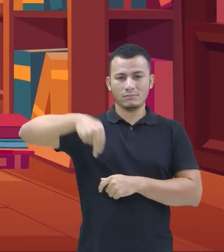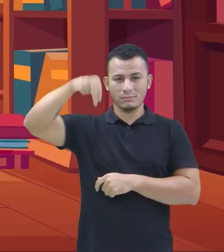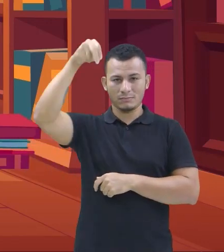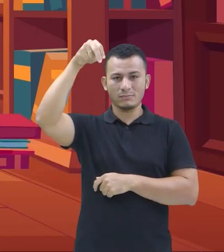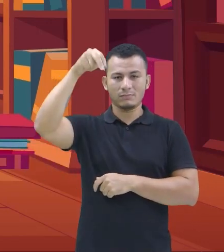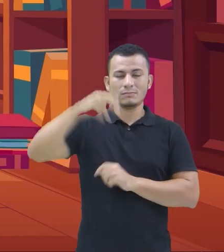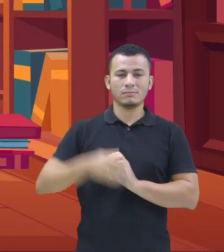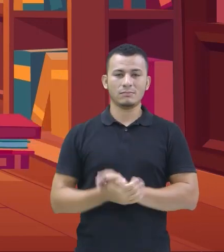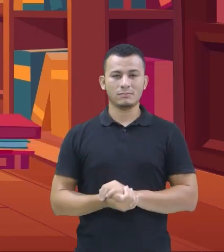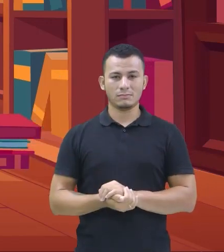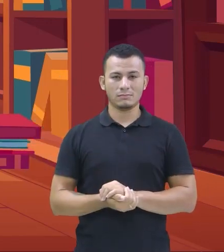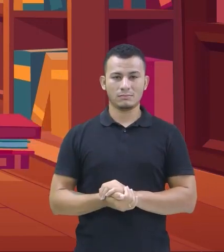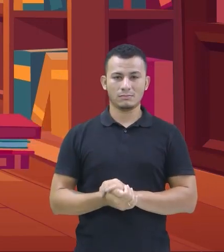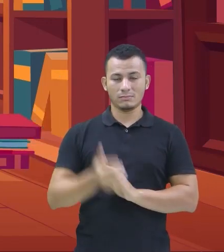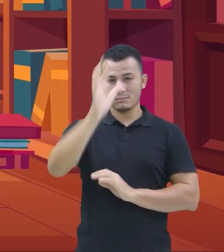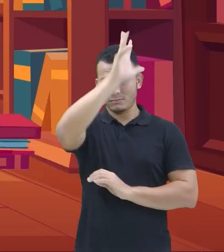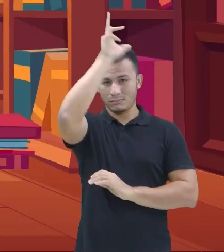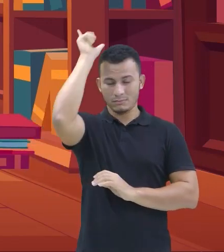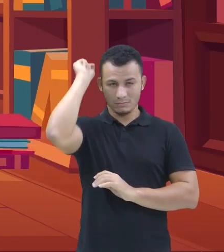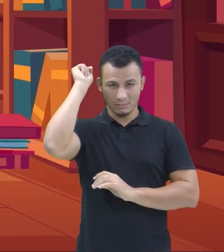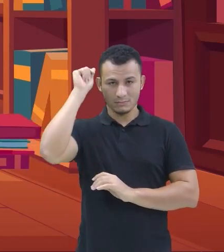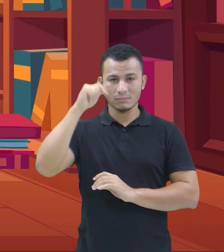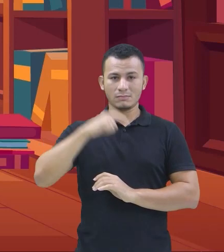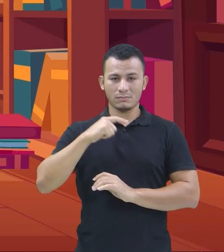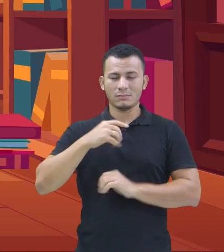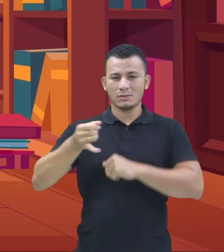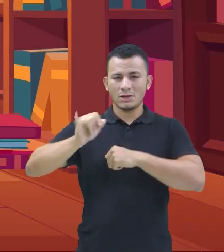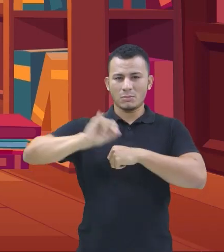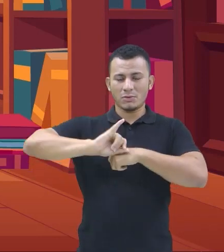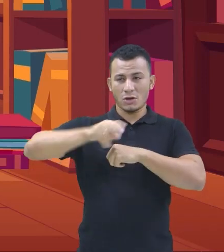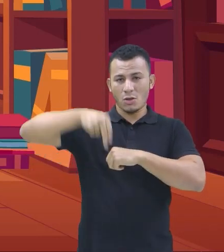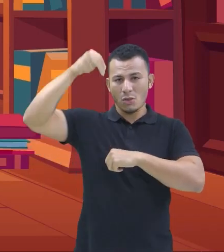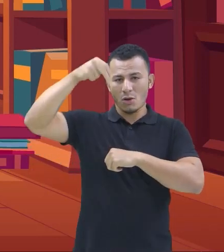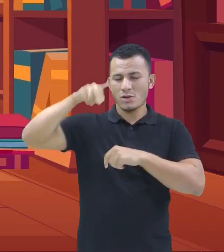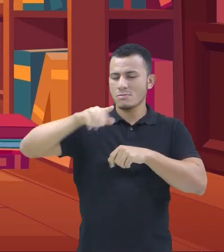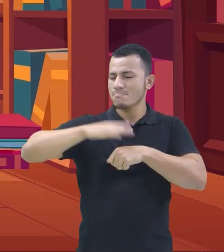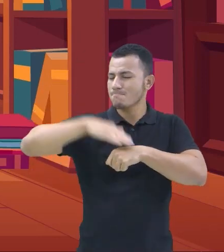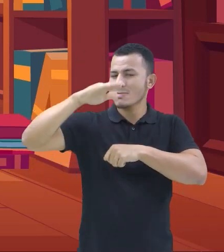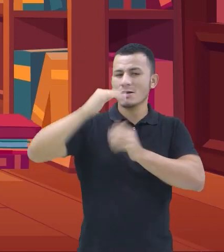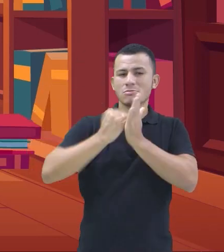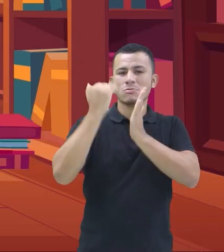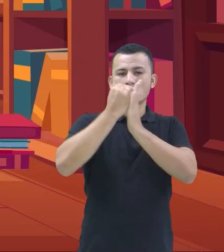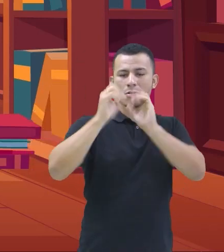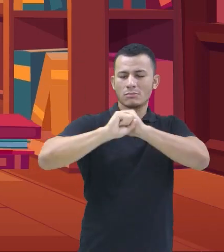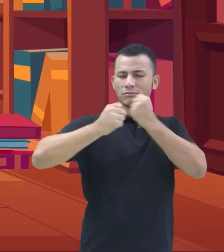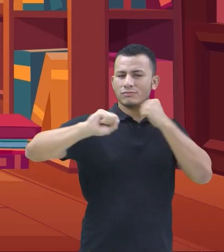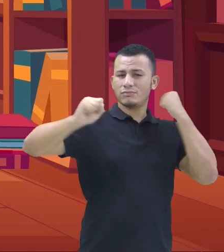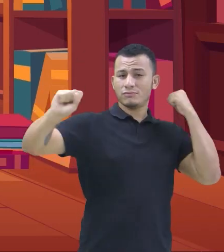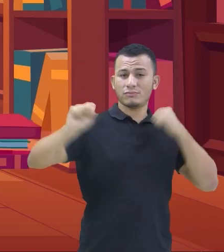norte. Manaus é a maior capital da região norte. Tem uma área em torno de